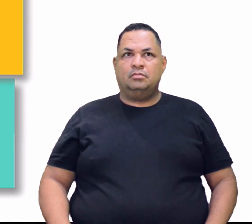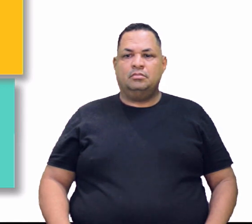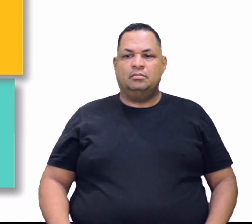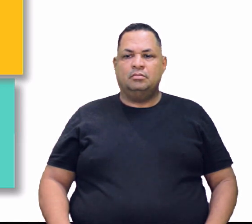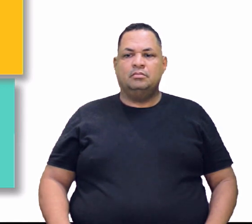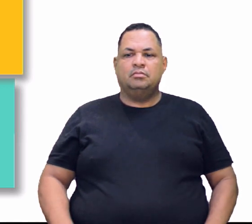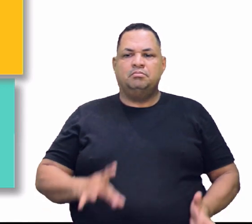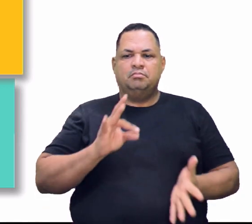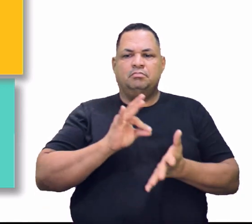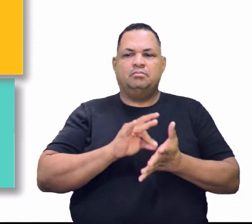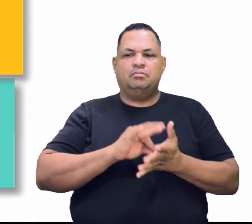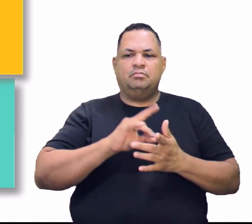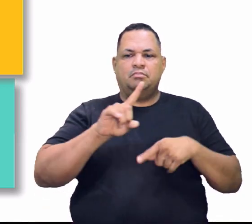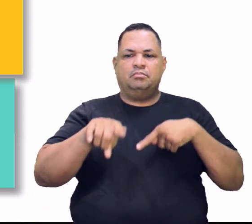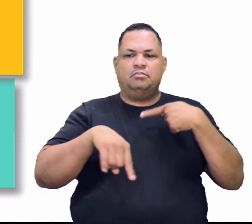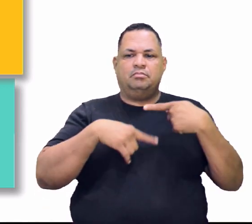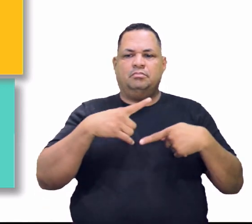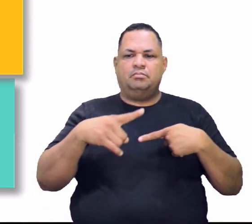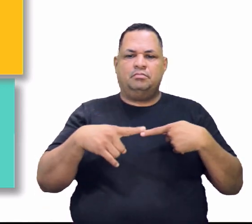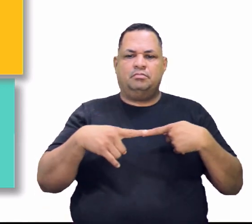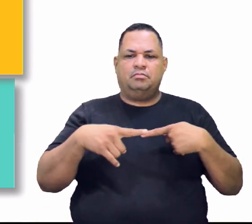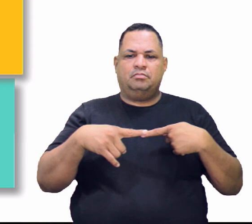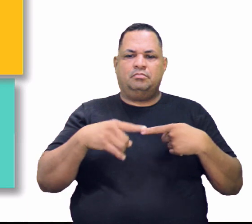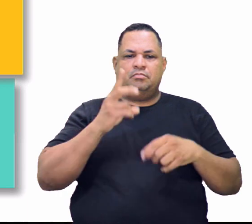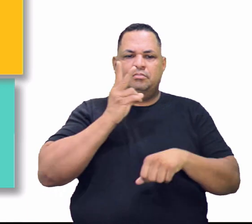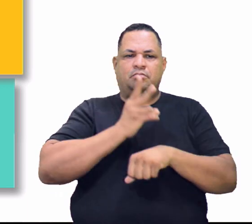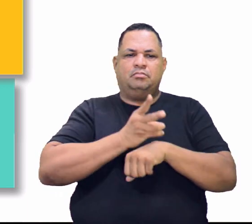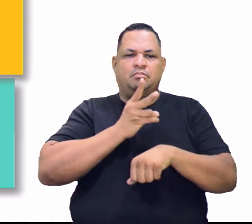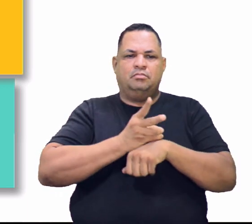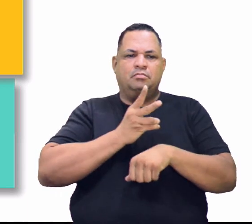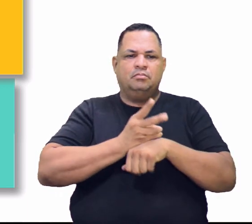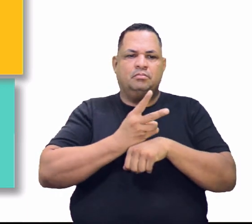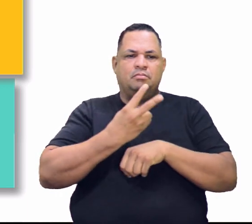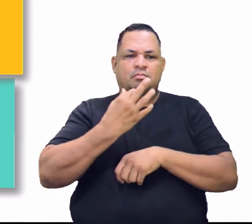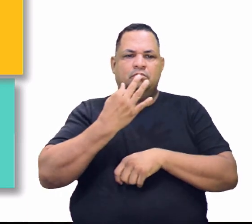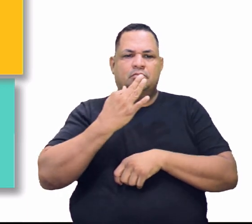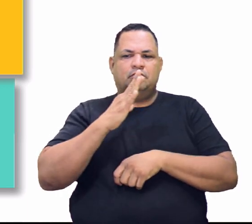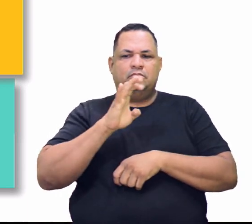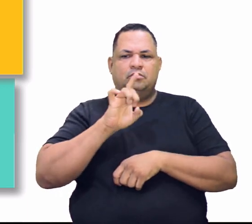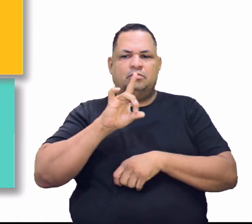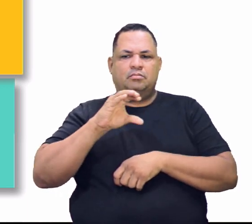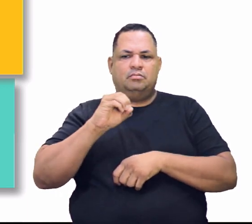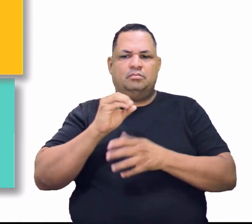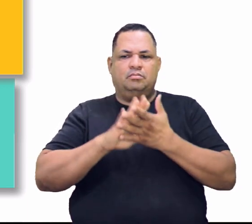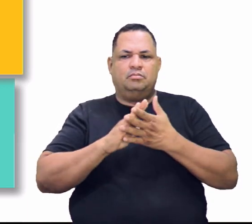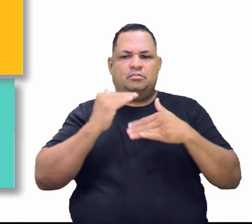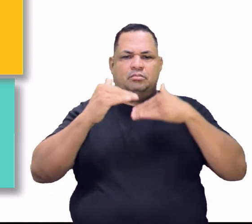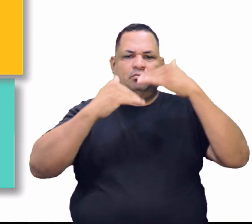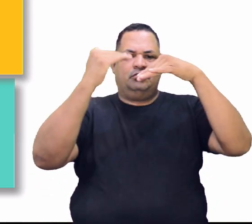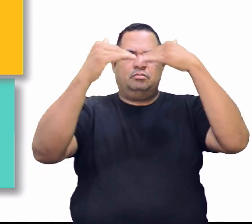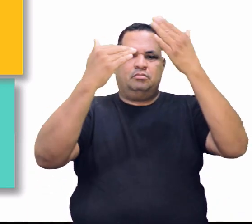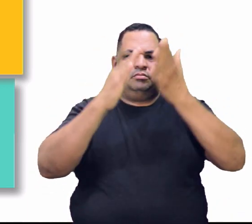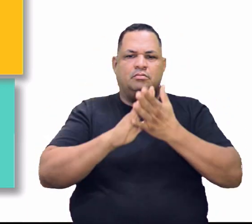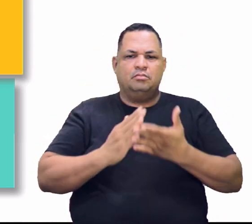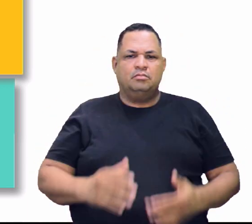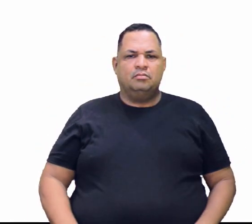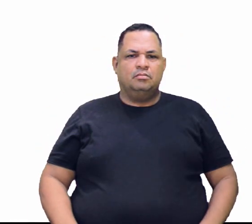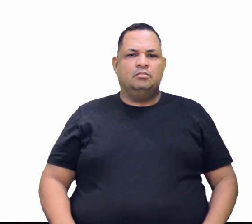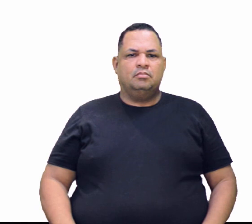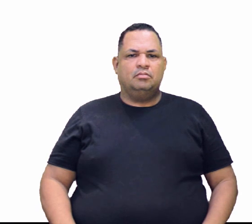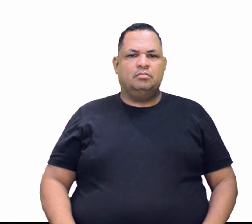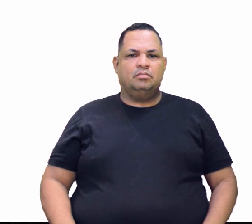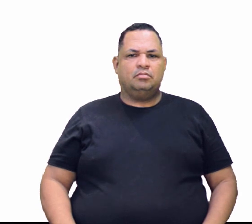Isso mesmo. Depois nós temos um vídeo chamado O Fio do Progresso. Isso mesmo. Vamos